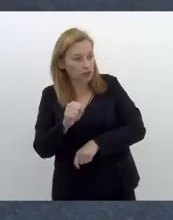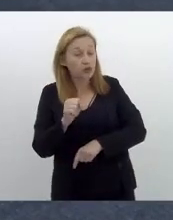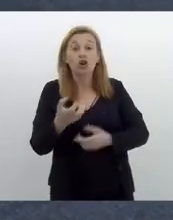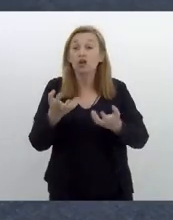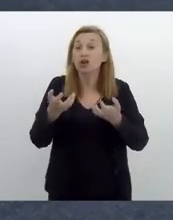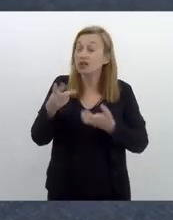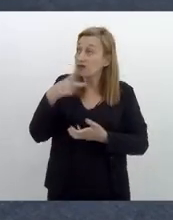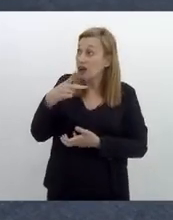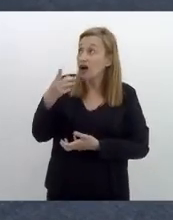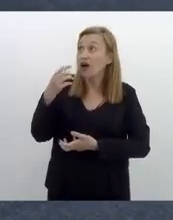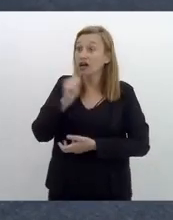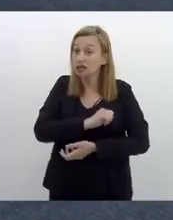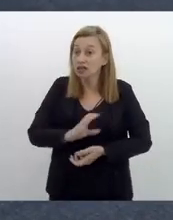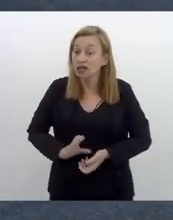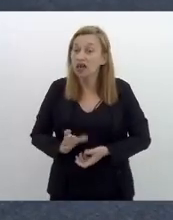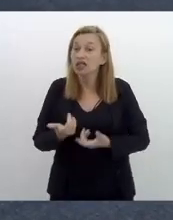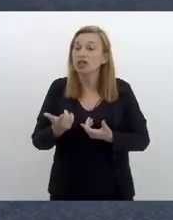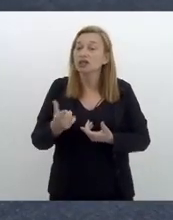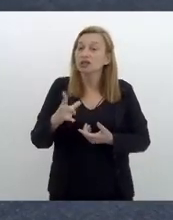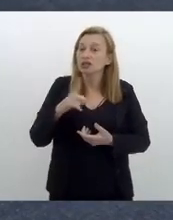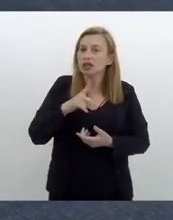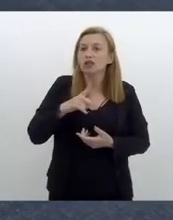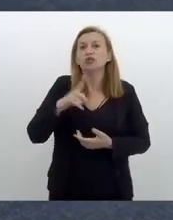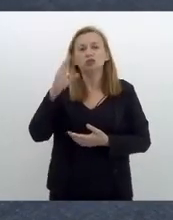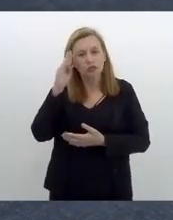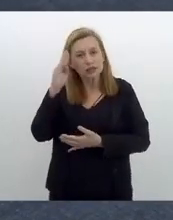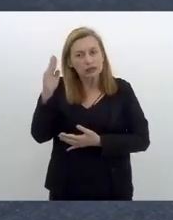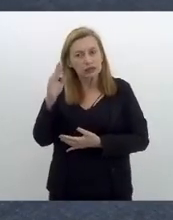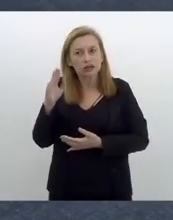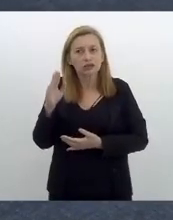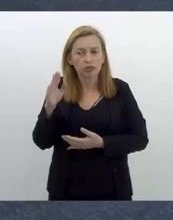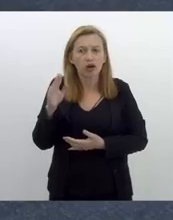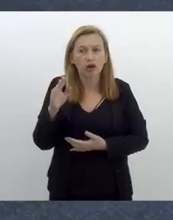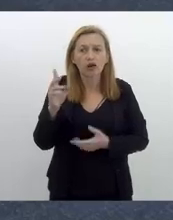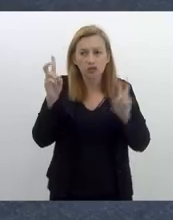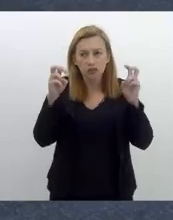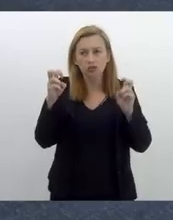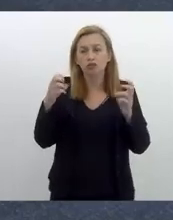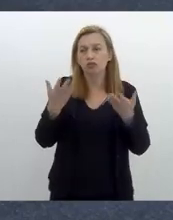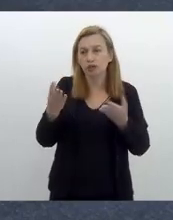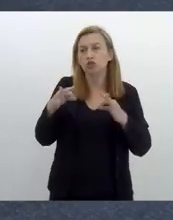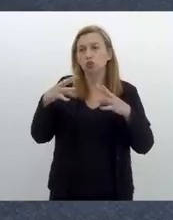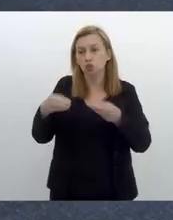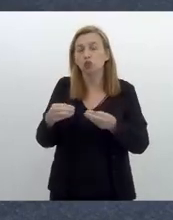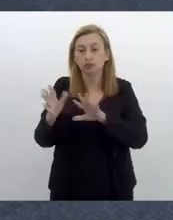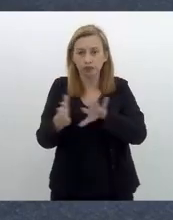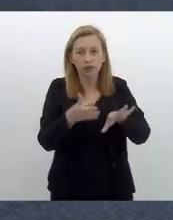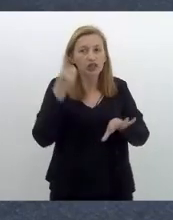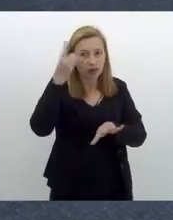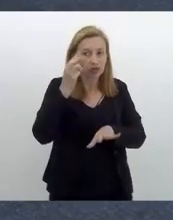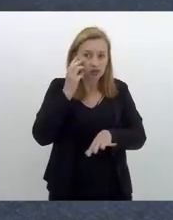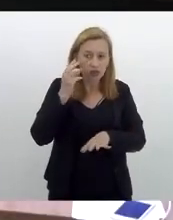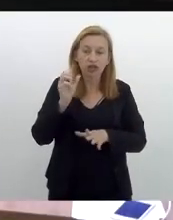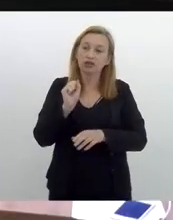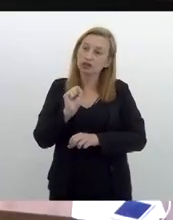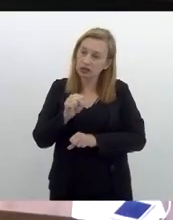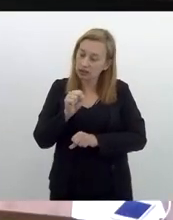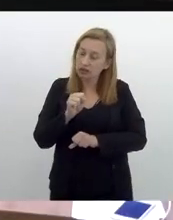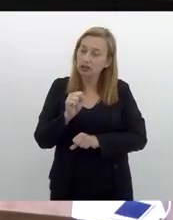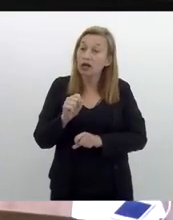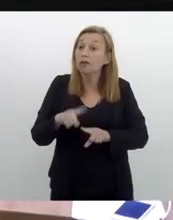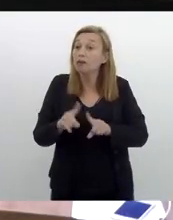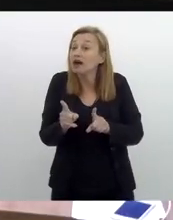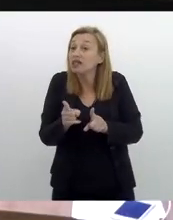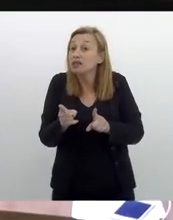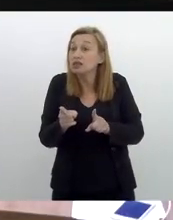ponderar André o seguinte nós temos fundamento para isso eu sei demais só só para pegar o nosso tem fundamento do jeito que